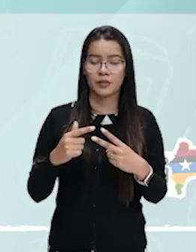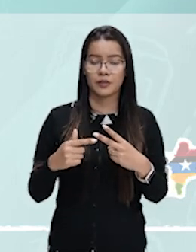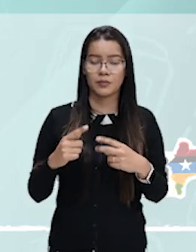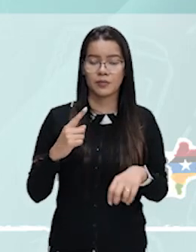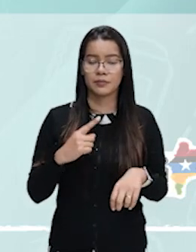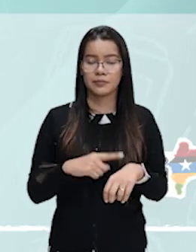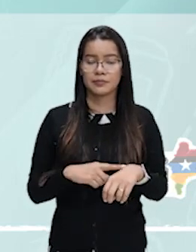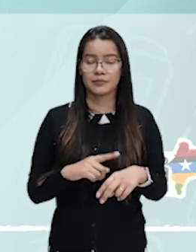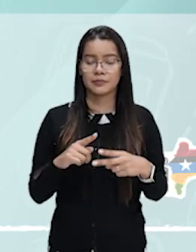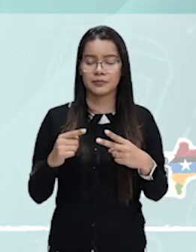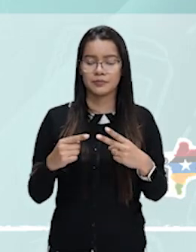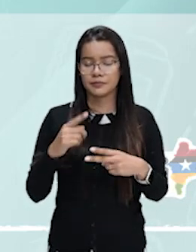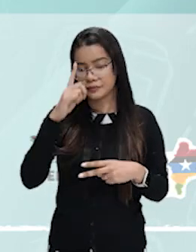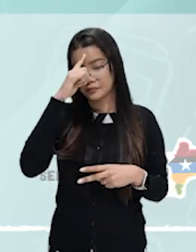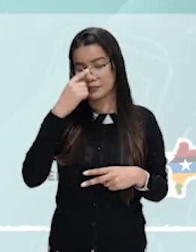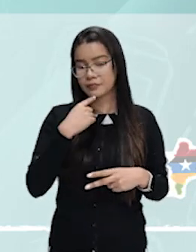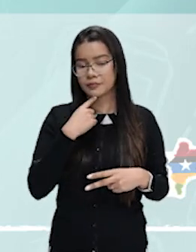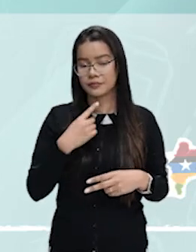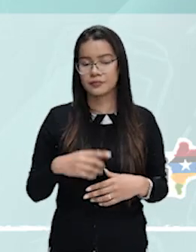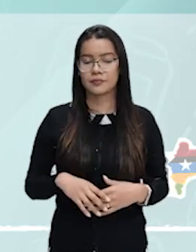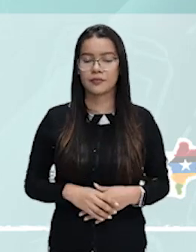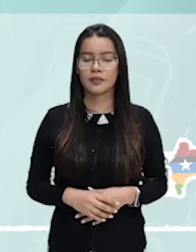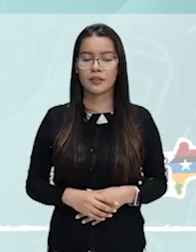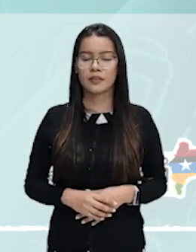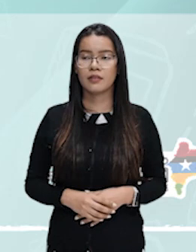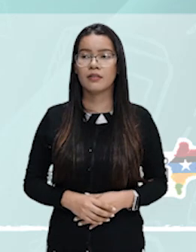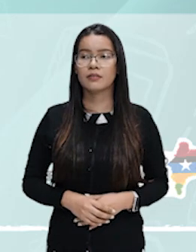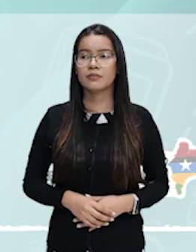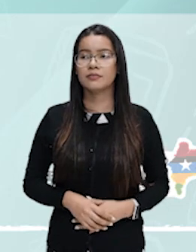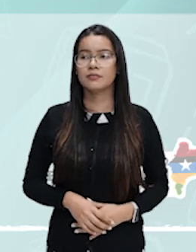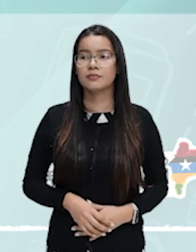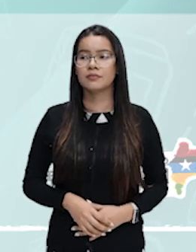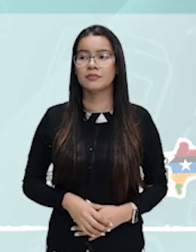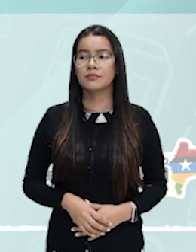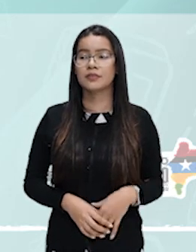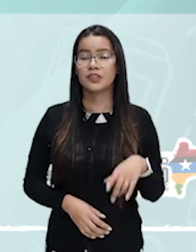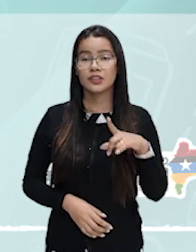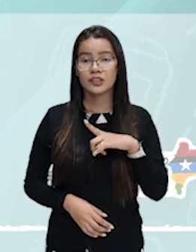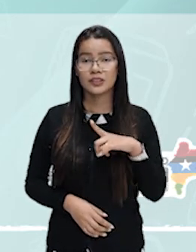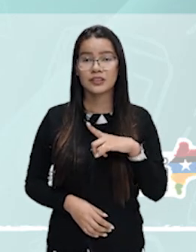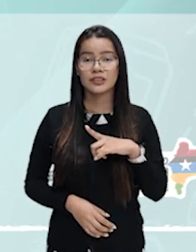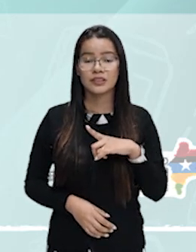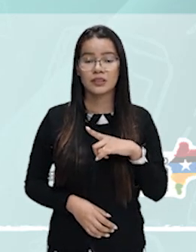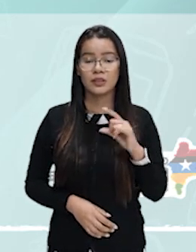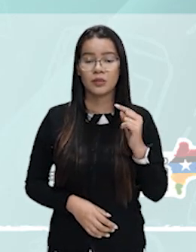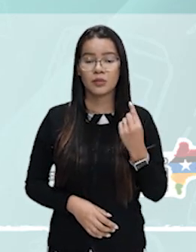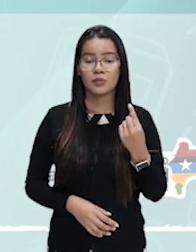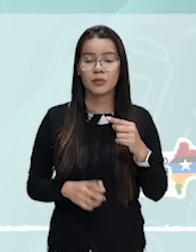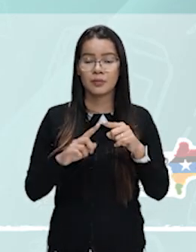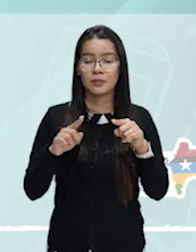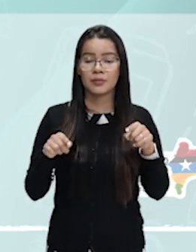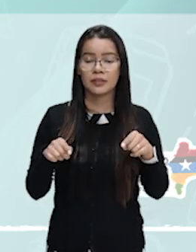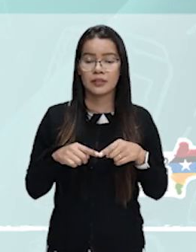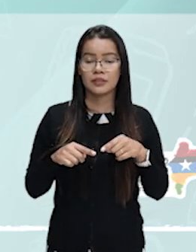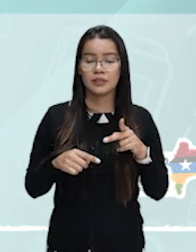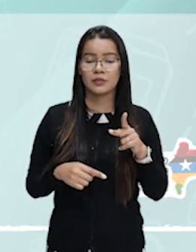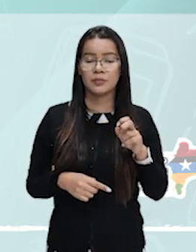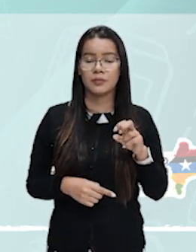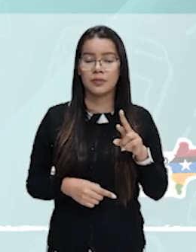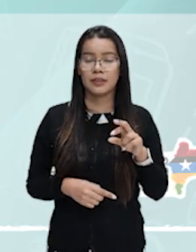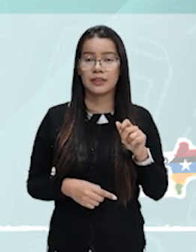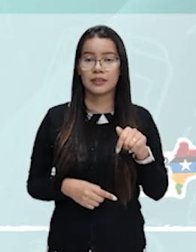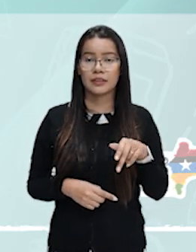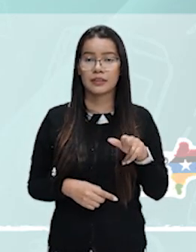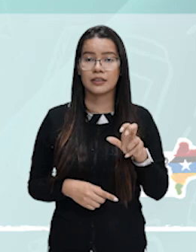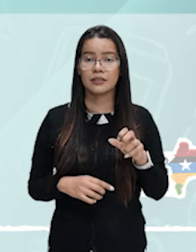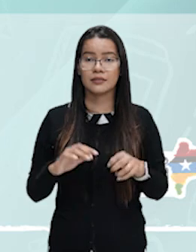das duas imagens. There was a table in the park. Havia uma mesa no parque. There